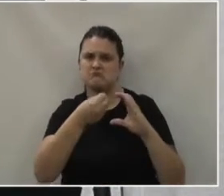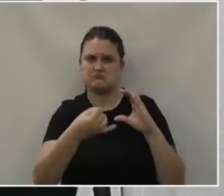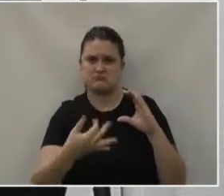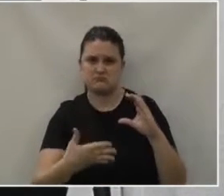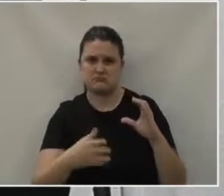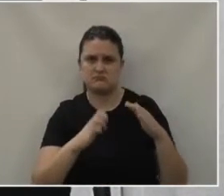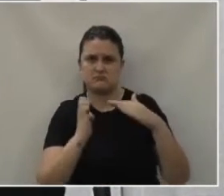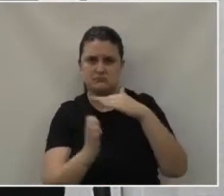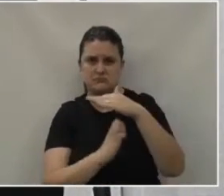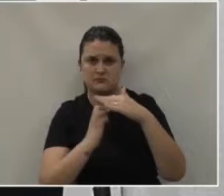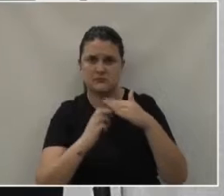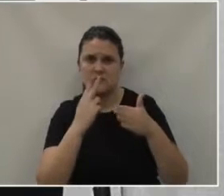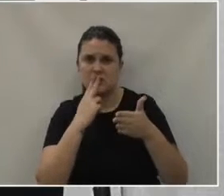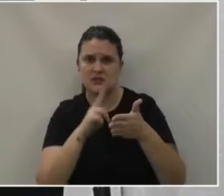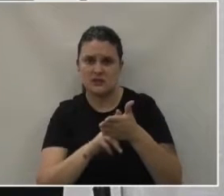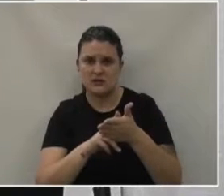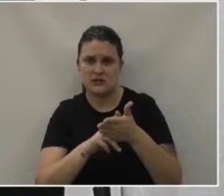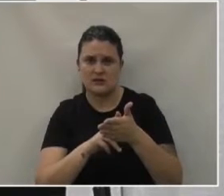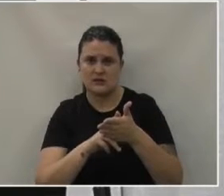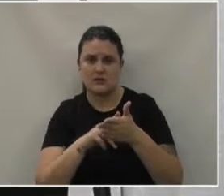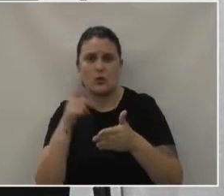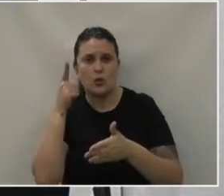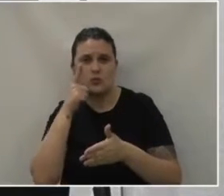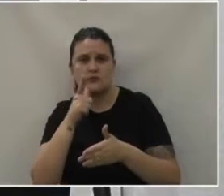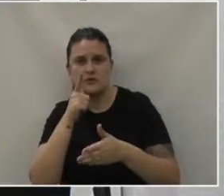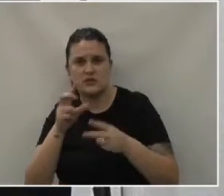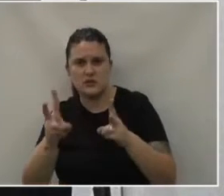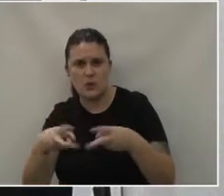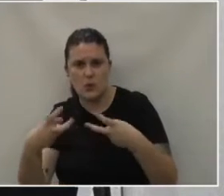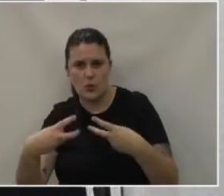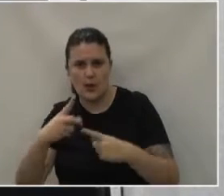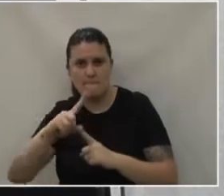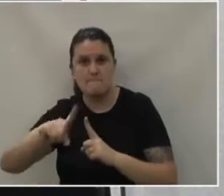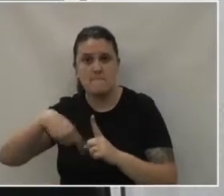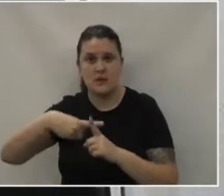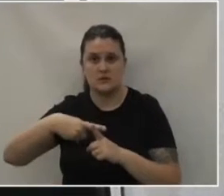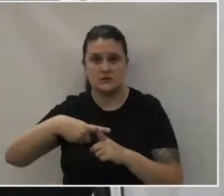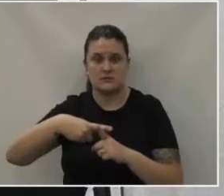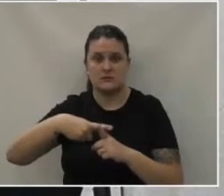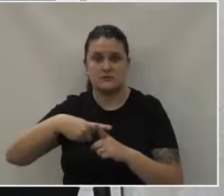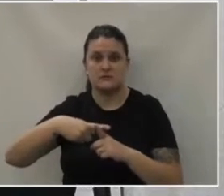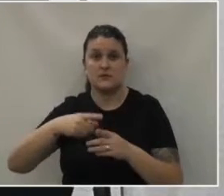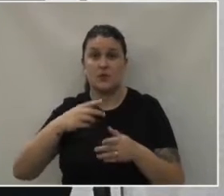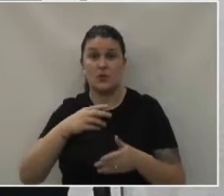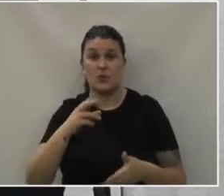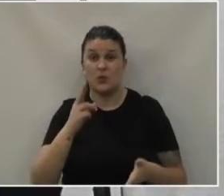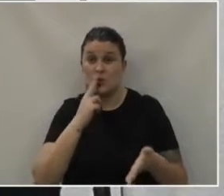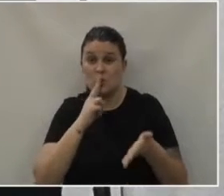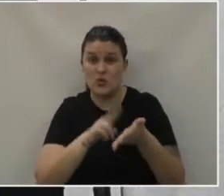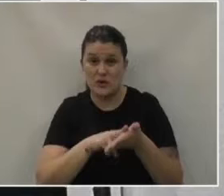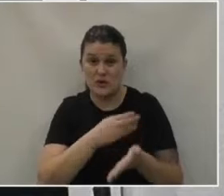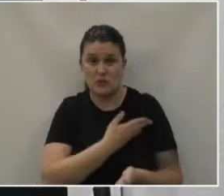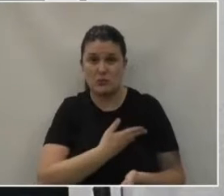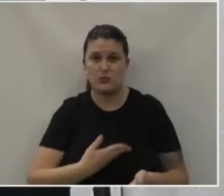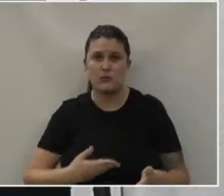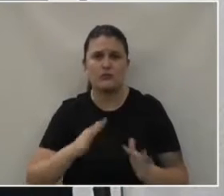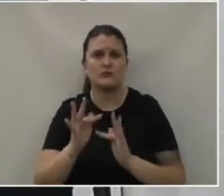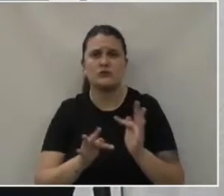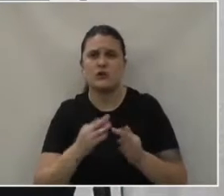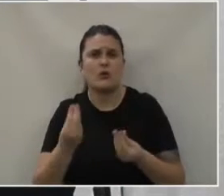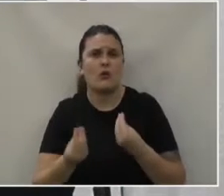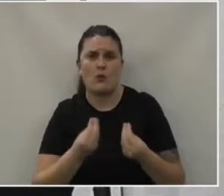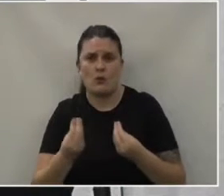Correios, que gerem lucro, e bastante lucro. Atualmente, o Correio Público Brasileiro funciona da seguinte